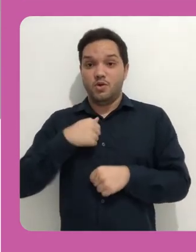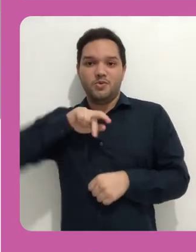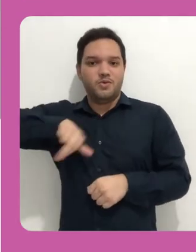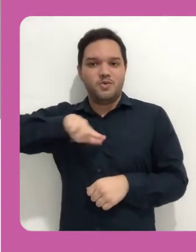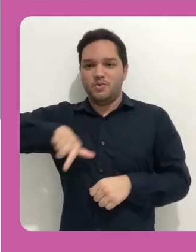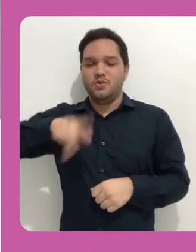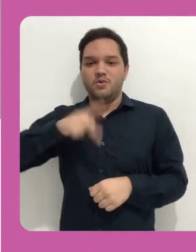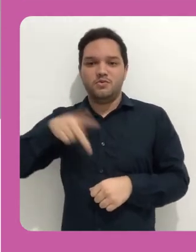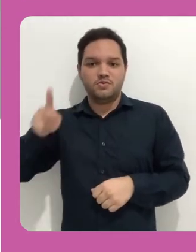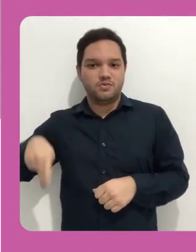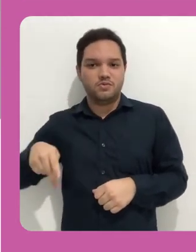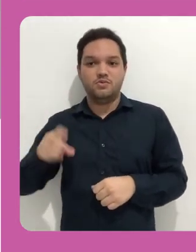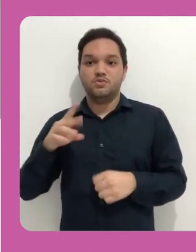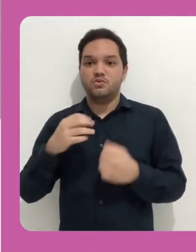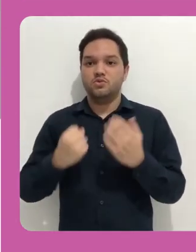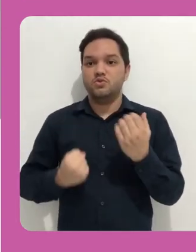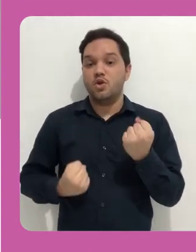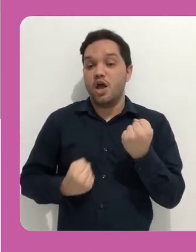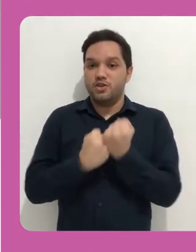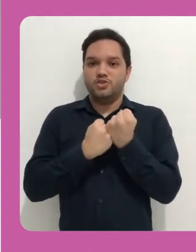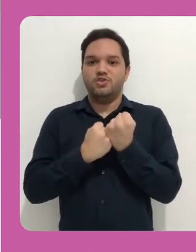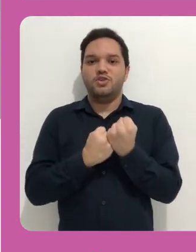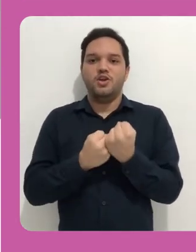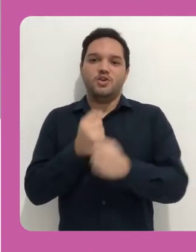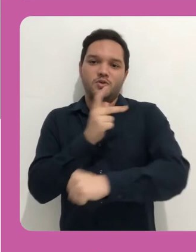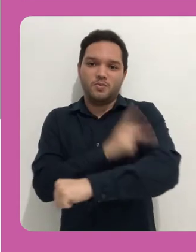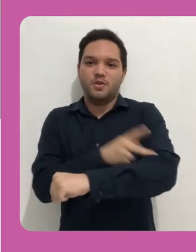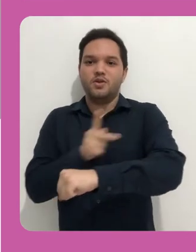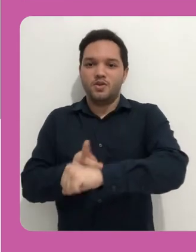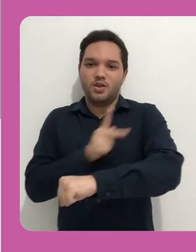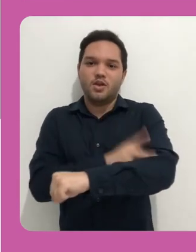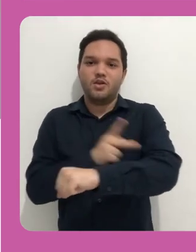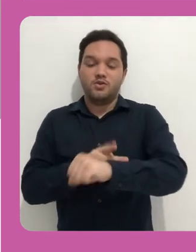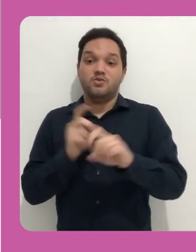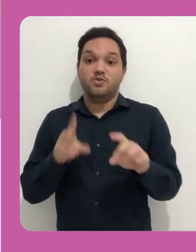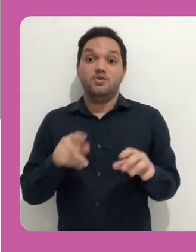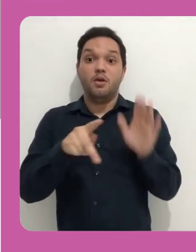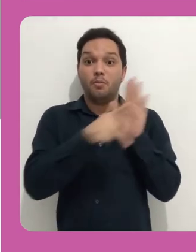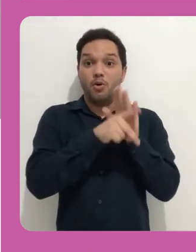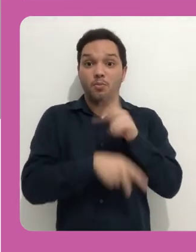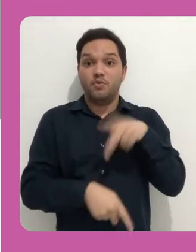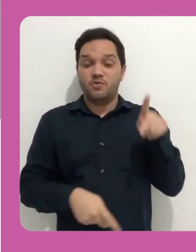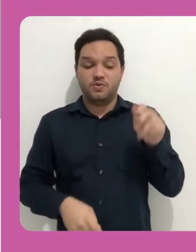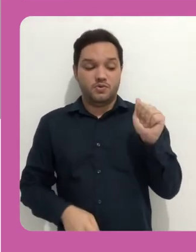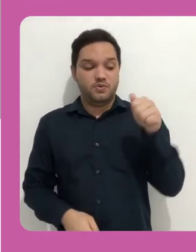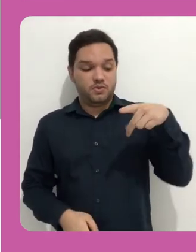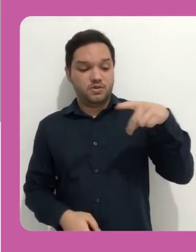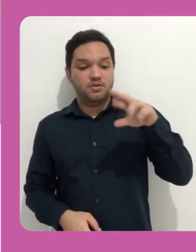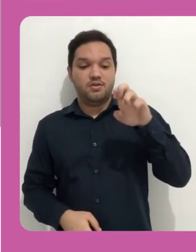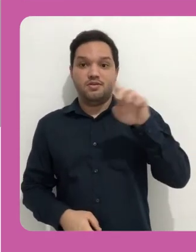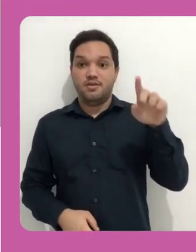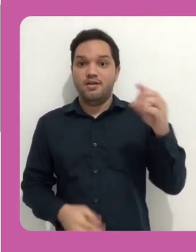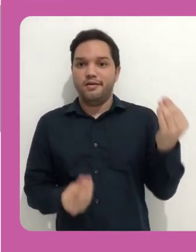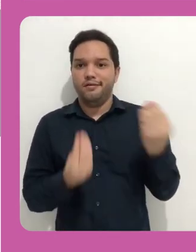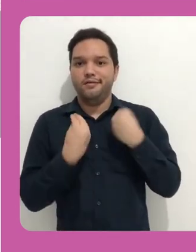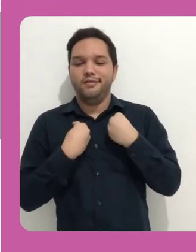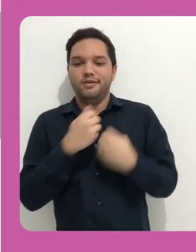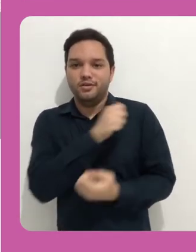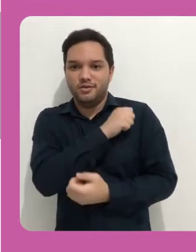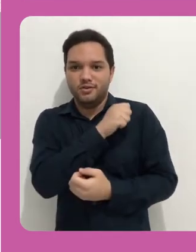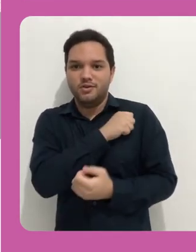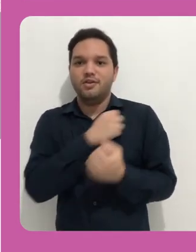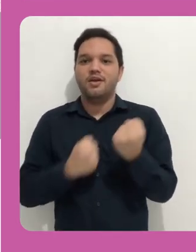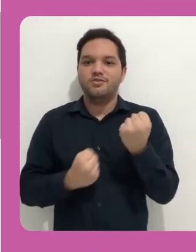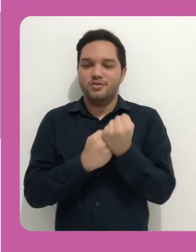professor, eu estou como assistente pedagógico. Esse é o espaço do professor André, que me colocou como estudante e assistente